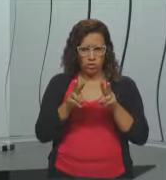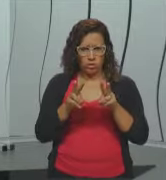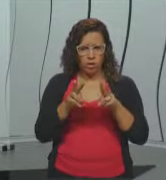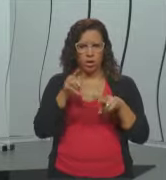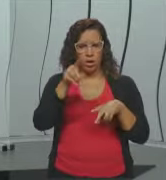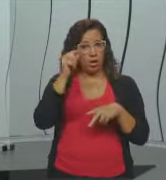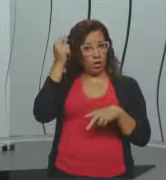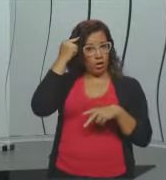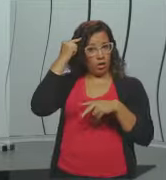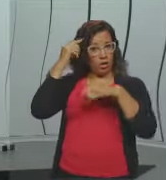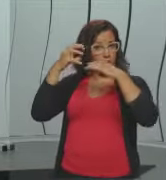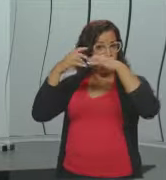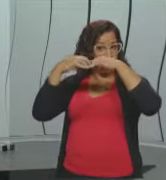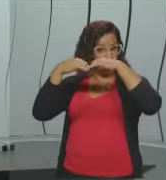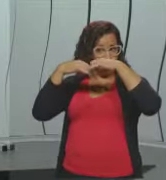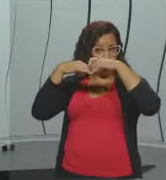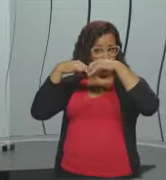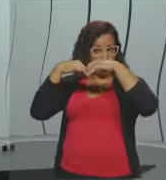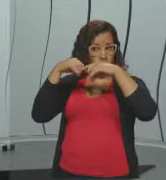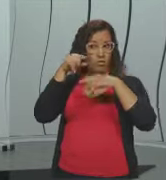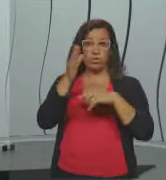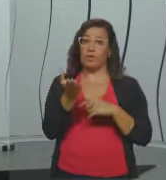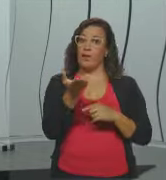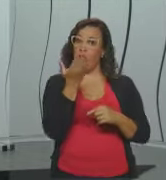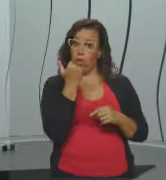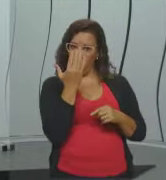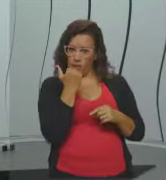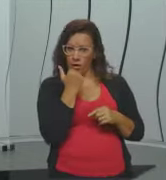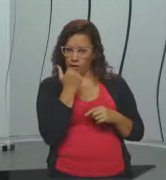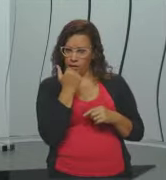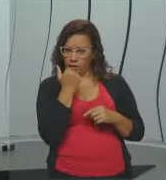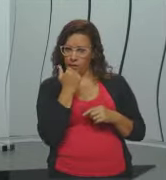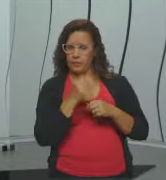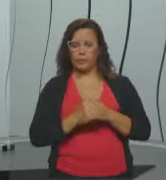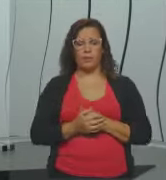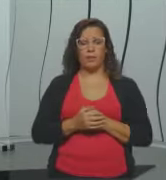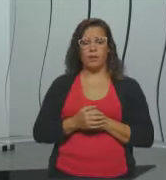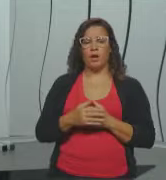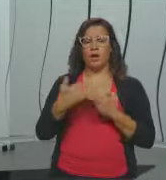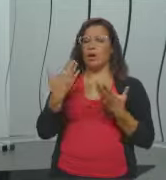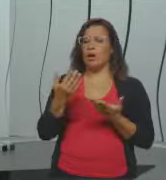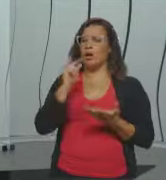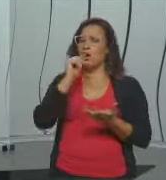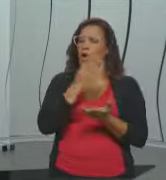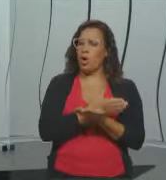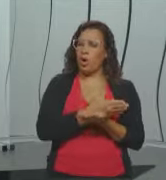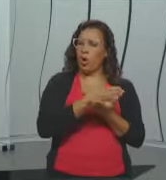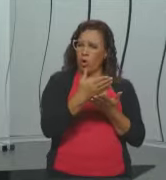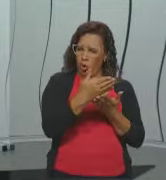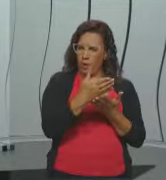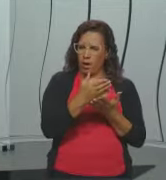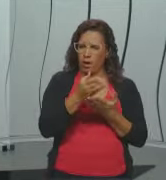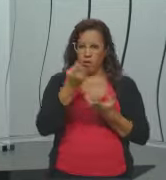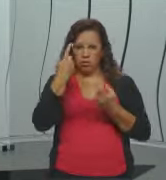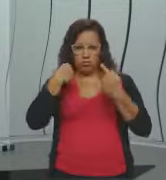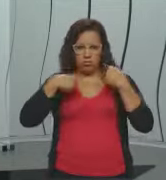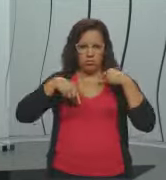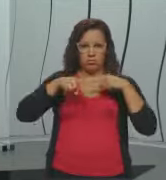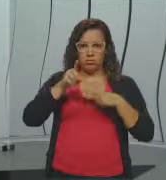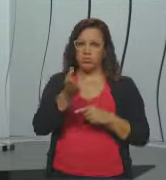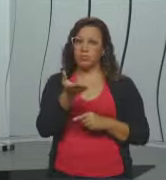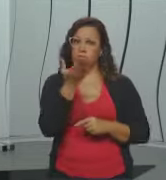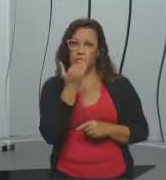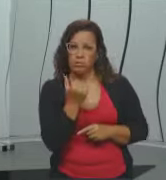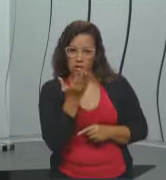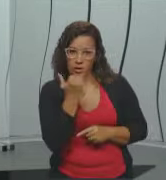para o seu cérebro que você vai se alimentar. Então, uma série de mecanismos começam a se preparar para que você ingira o